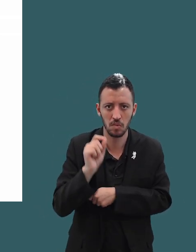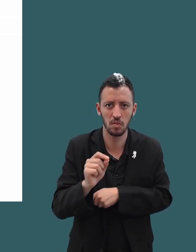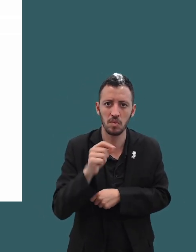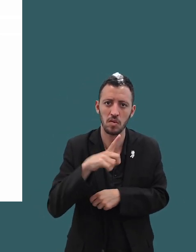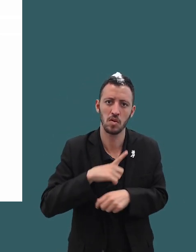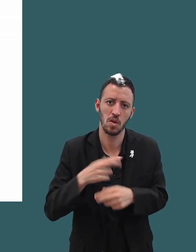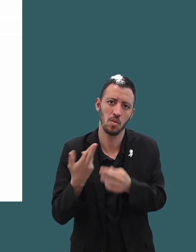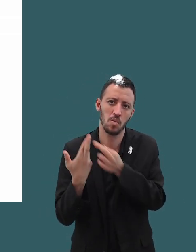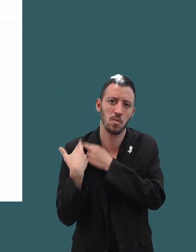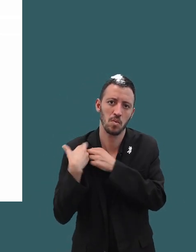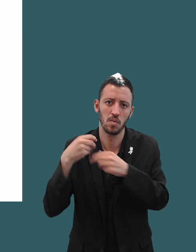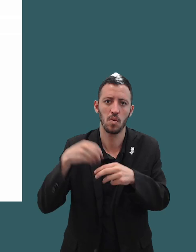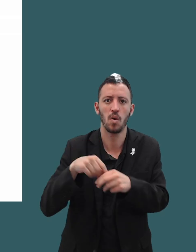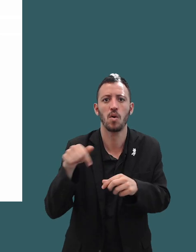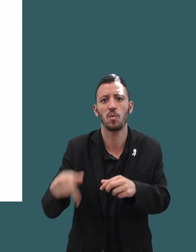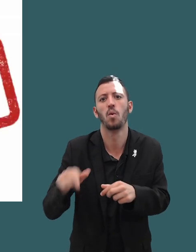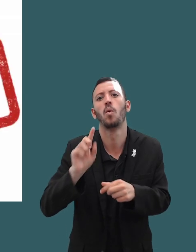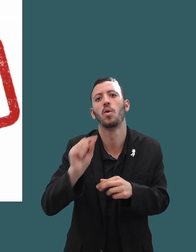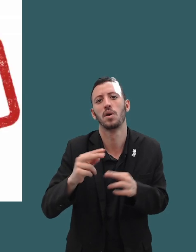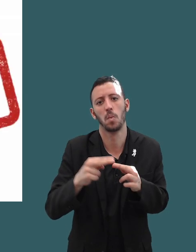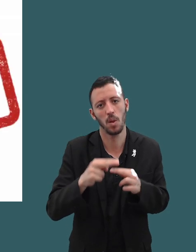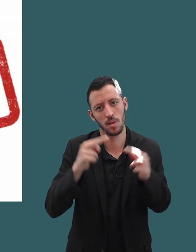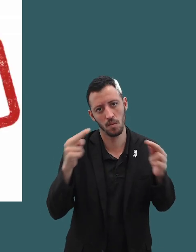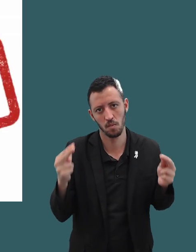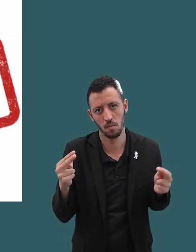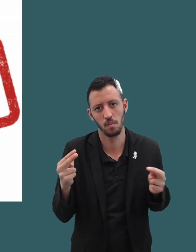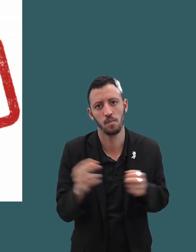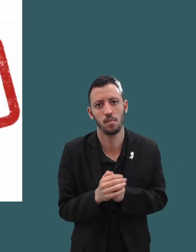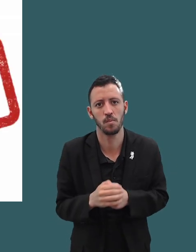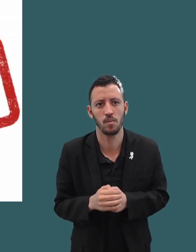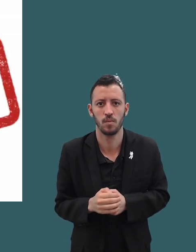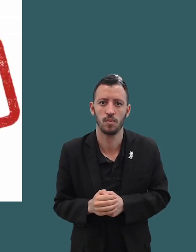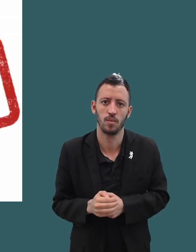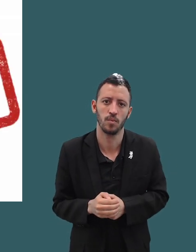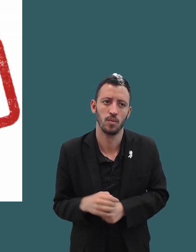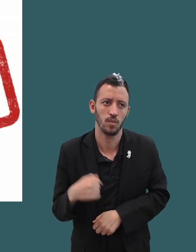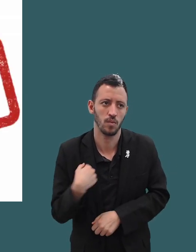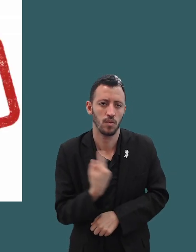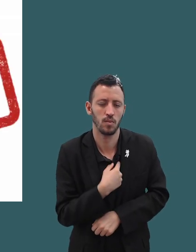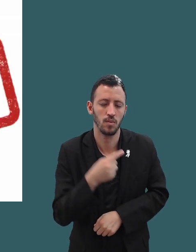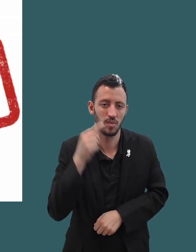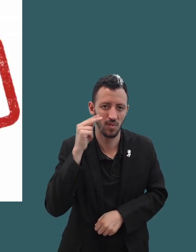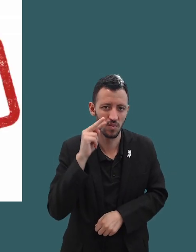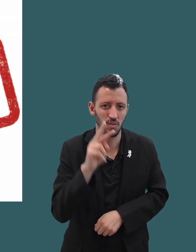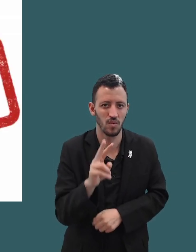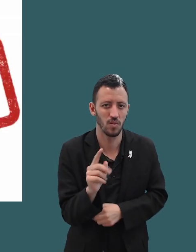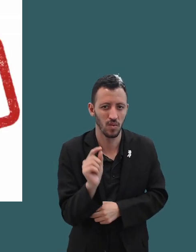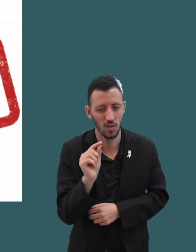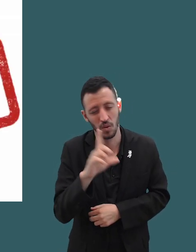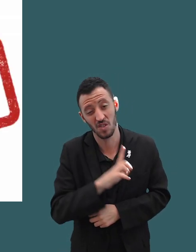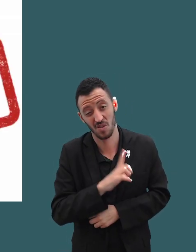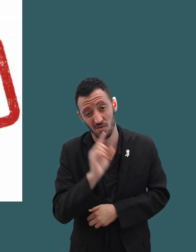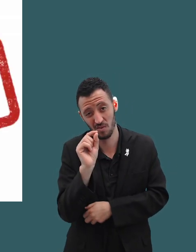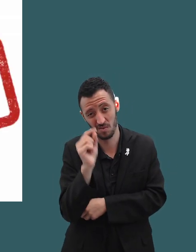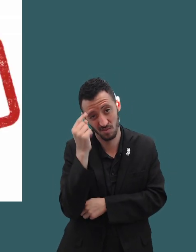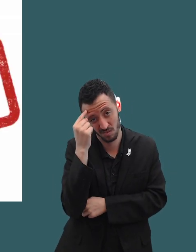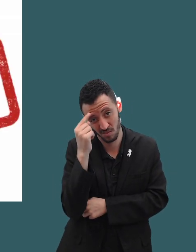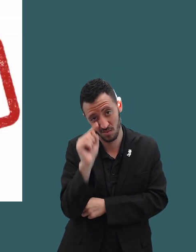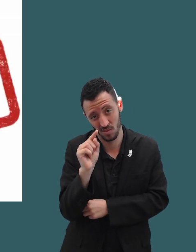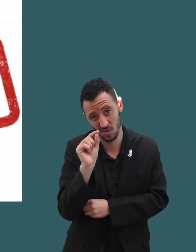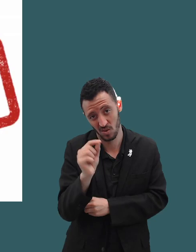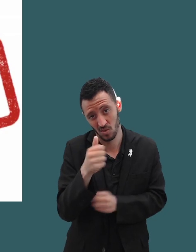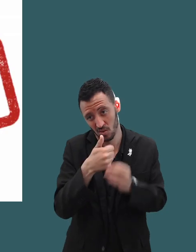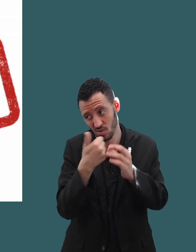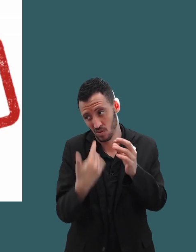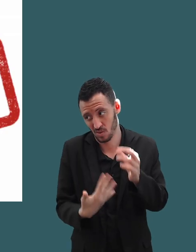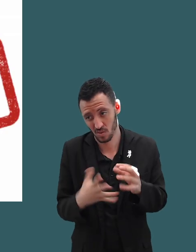uma responsabilização online. A gente vai ter, então, só para vocês terem uma ideia, a gente vai ter desde